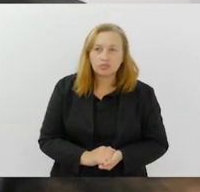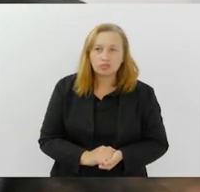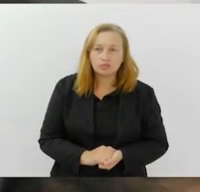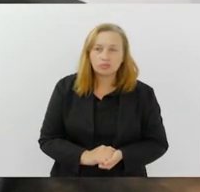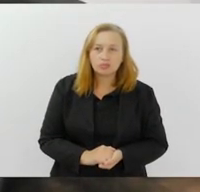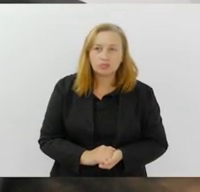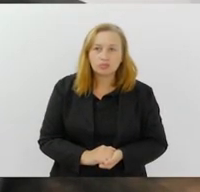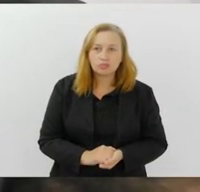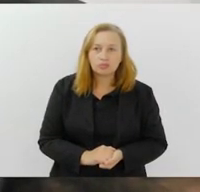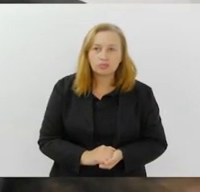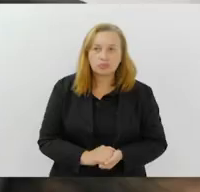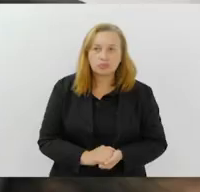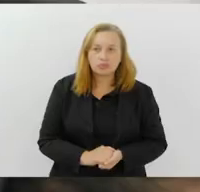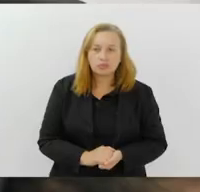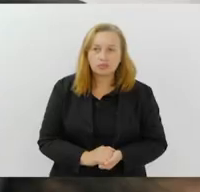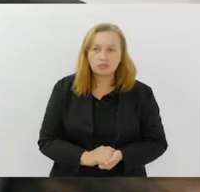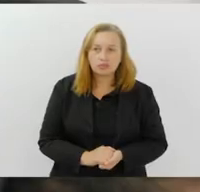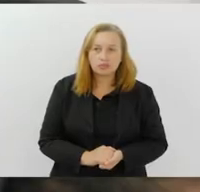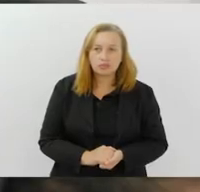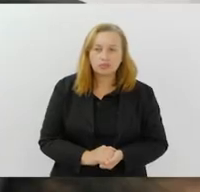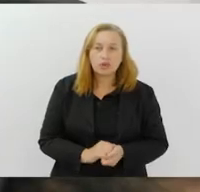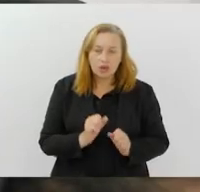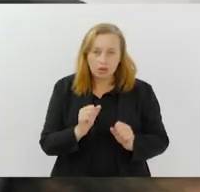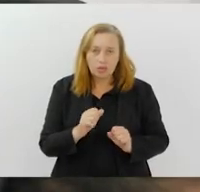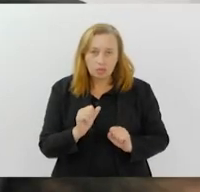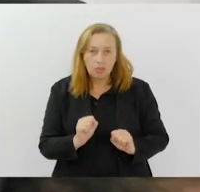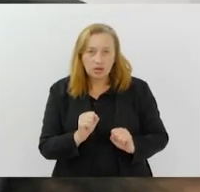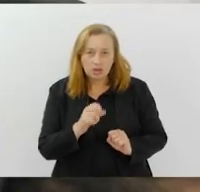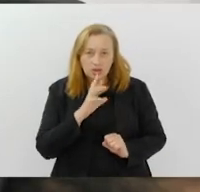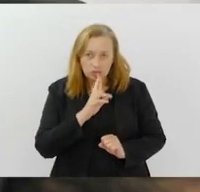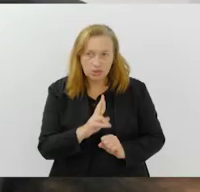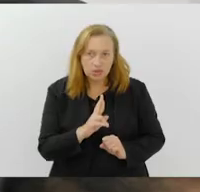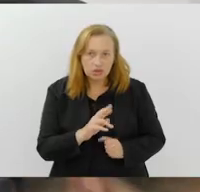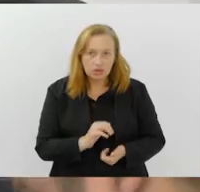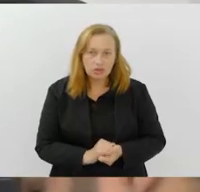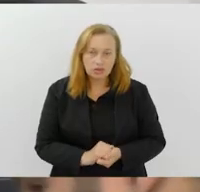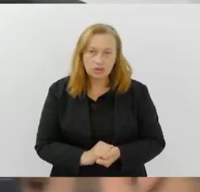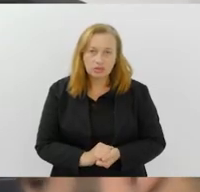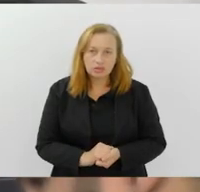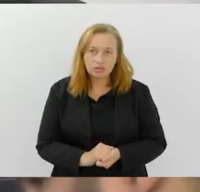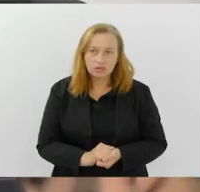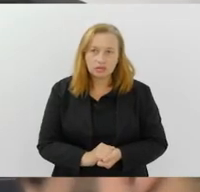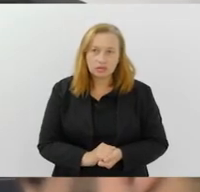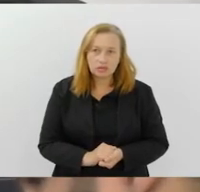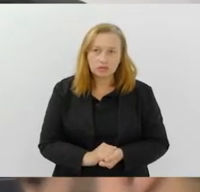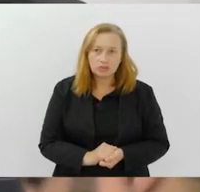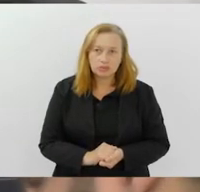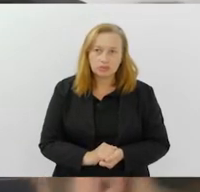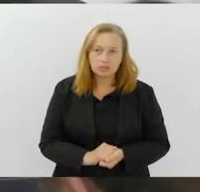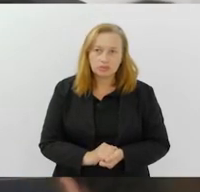negros Você tem como me responder f